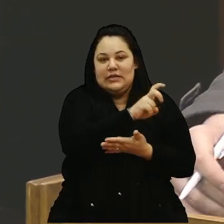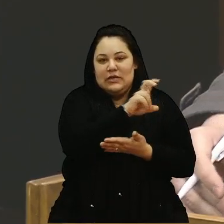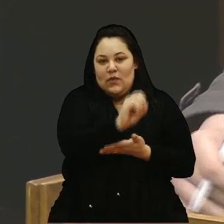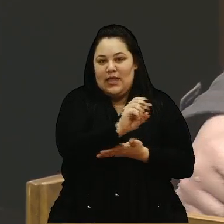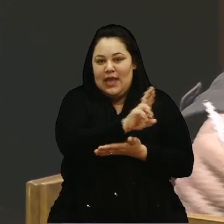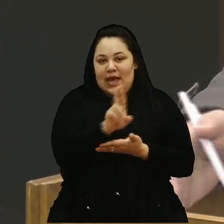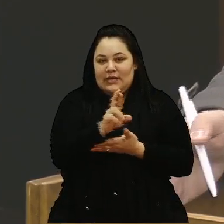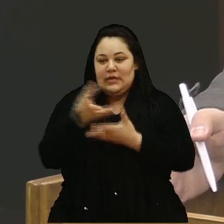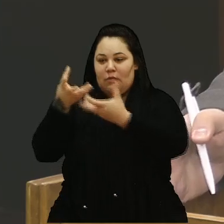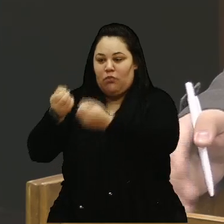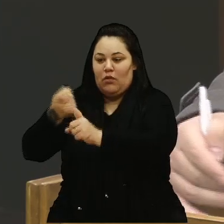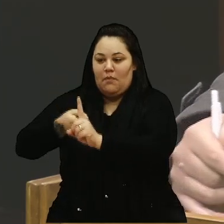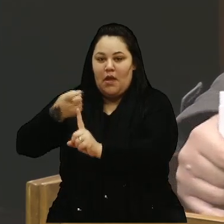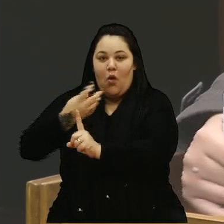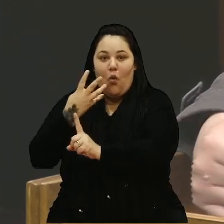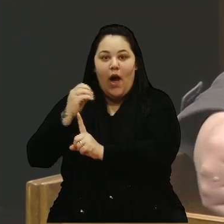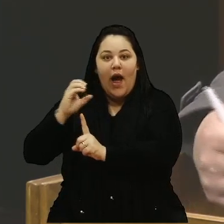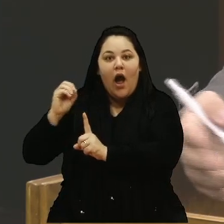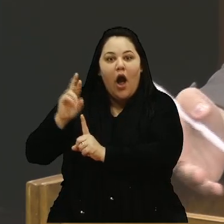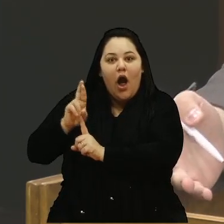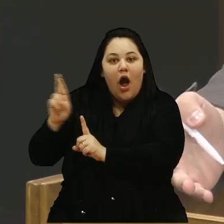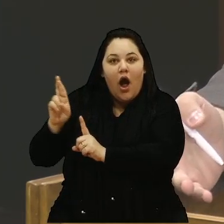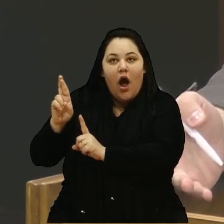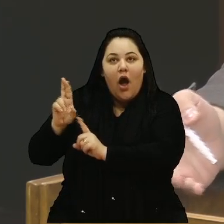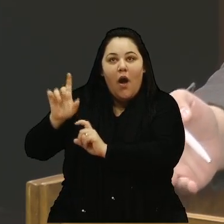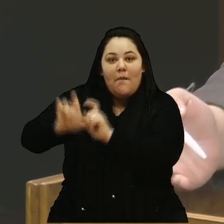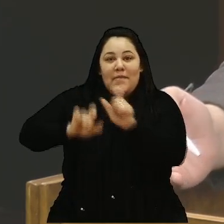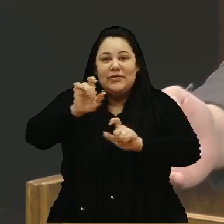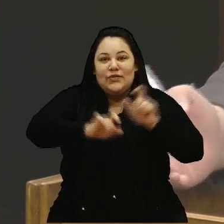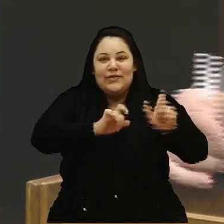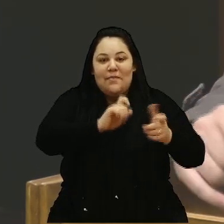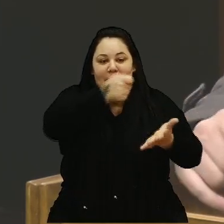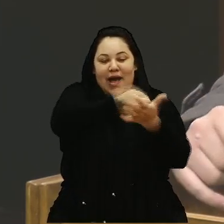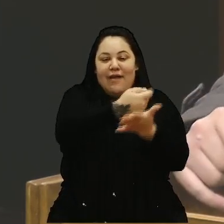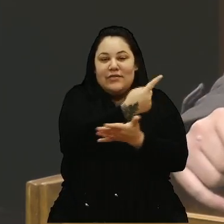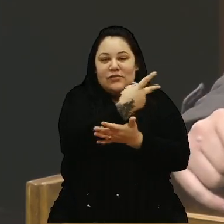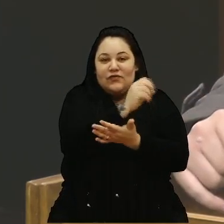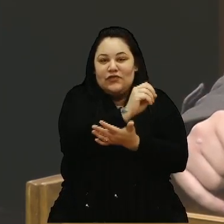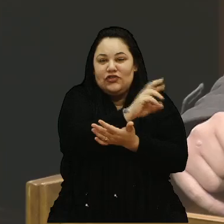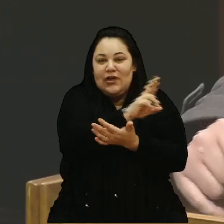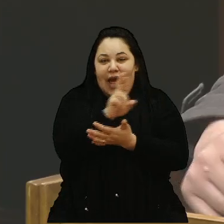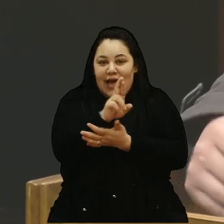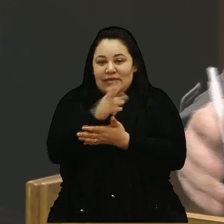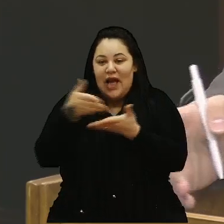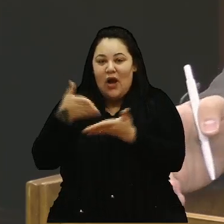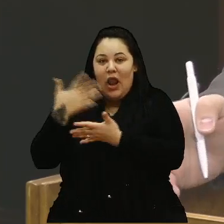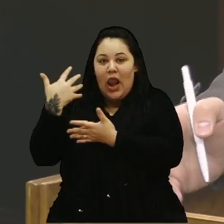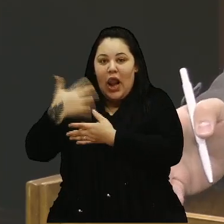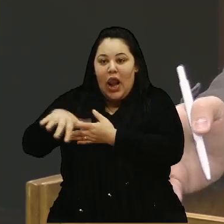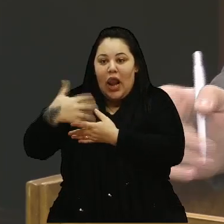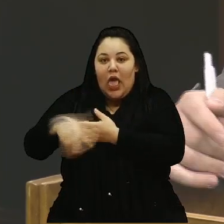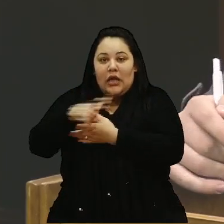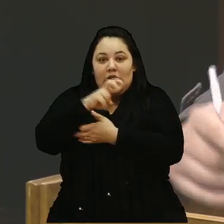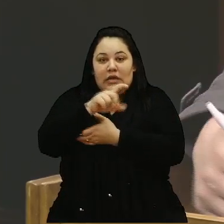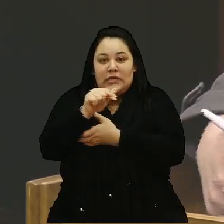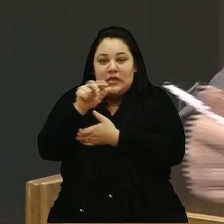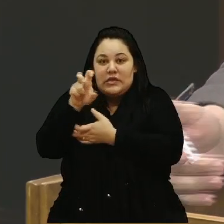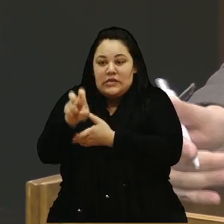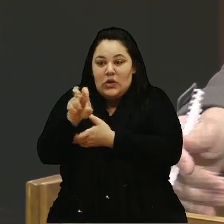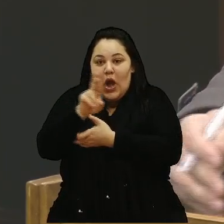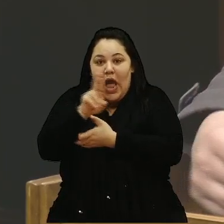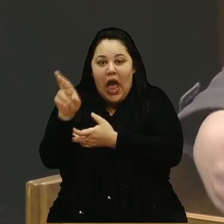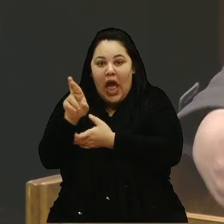mês a conta no valor de 400. Pessoas que pagavam 120, passaram a pagar 575 reais,